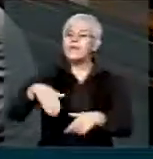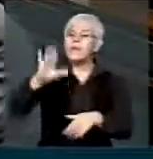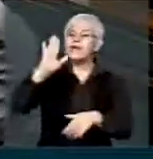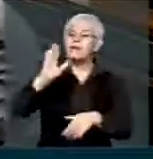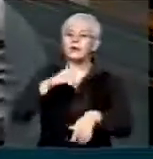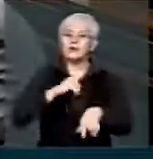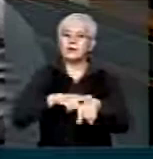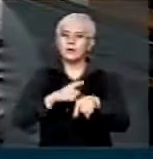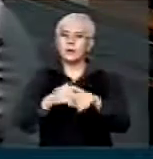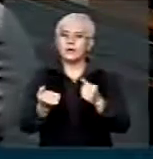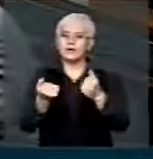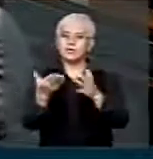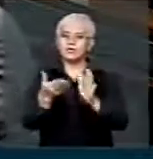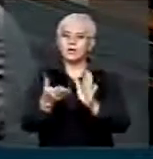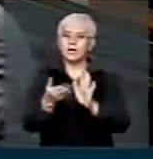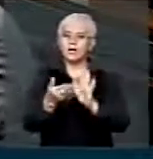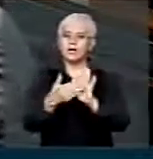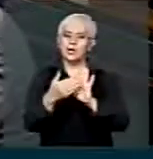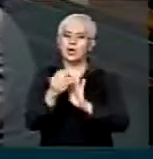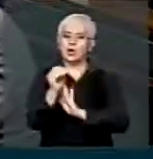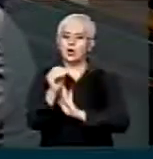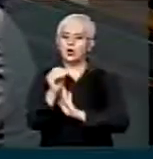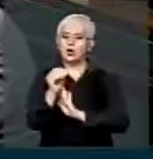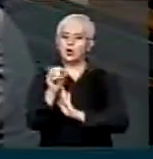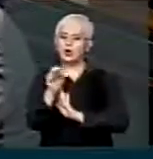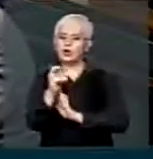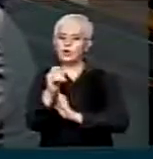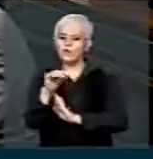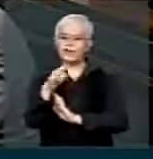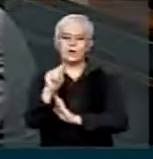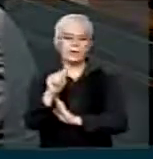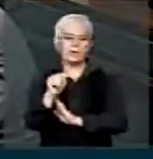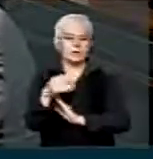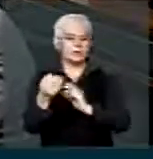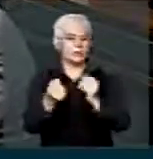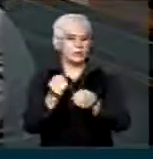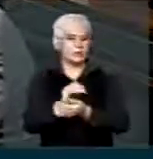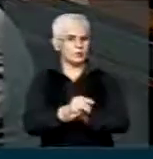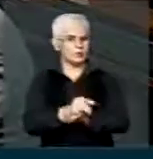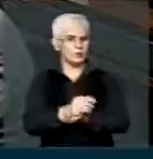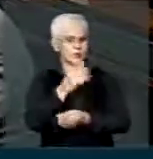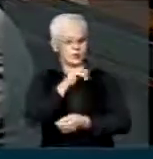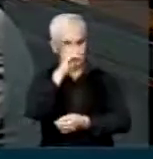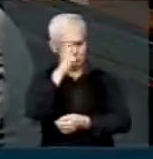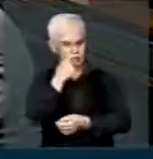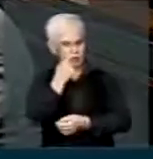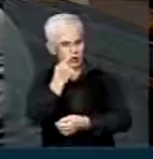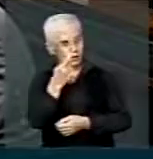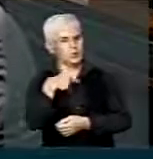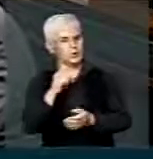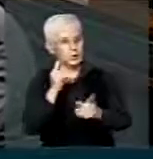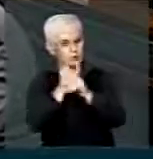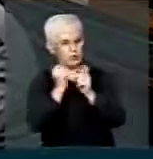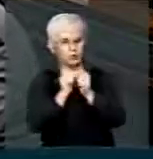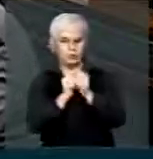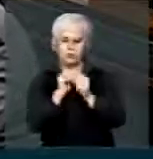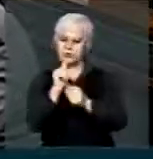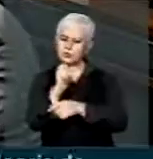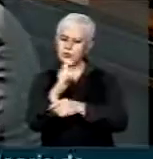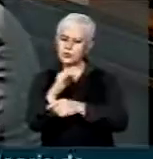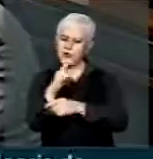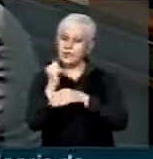fazer a oferta? Se não foi na reunião com o presidente Lula fora do país, quando o senhor falou que esteve com a Astra fora do